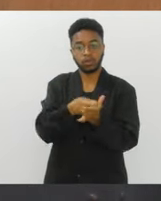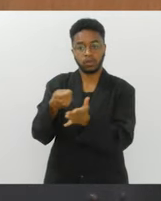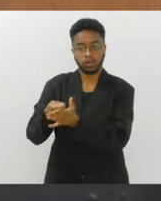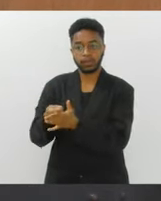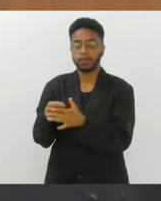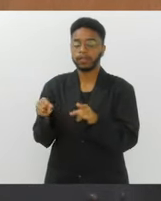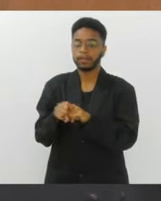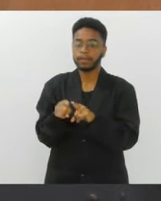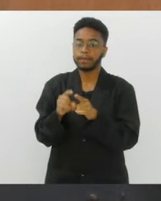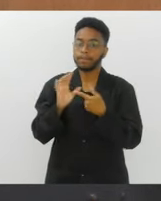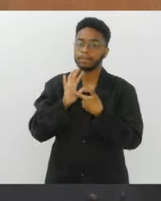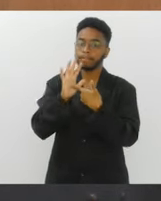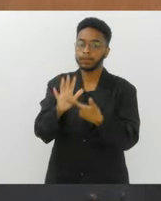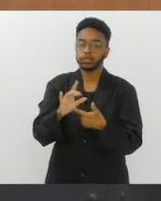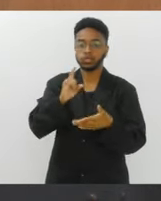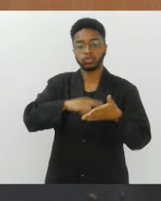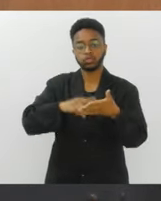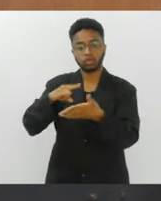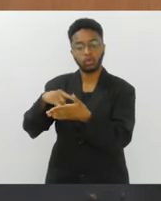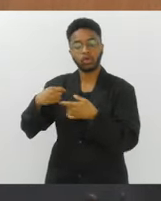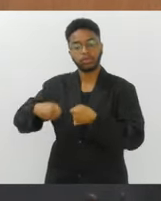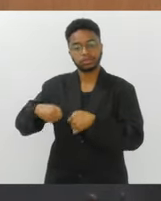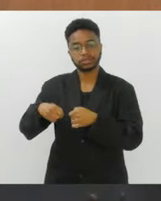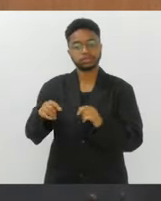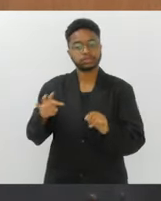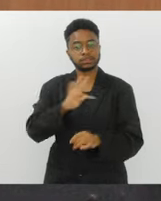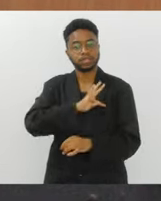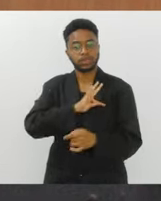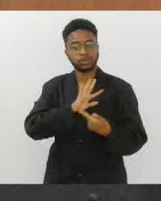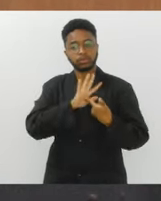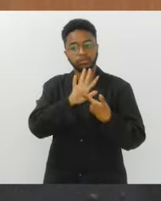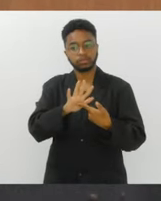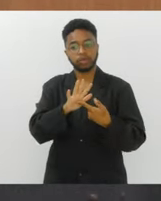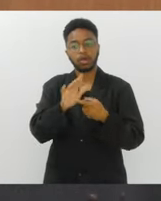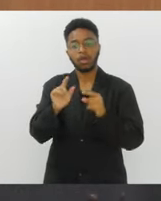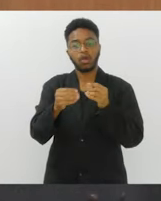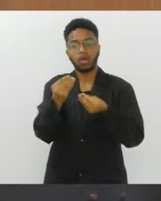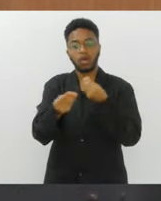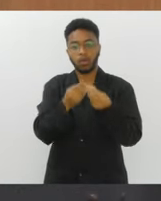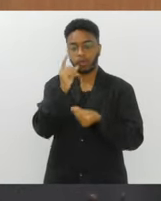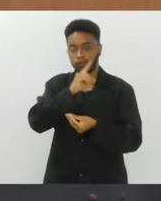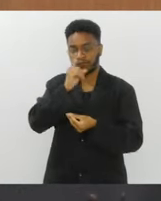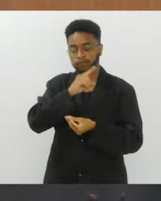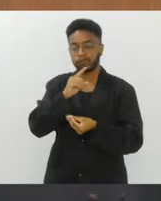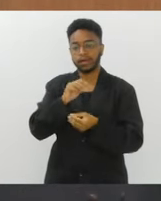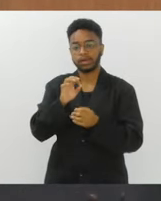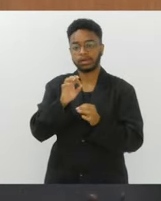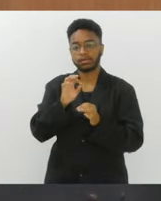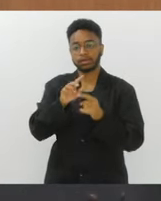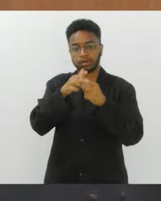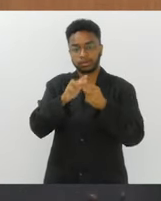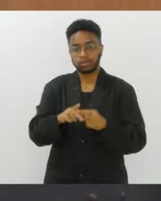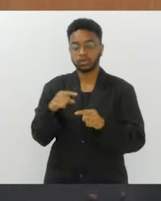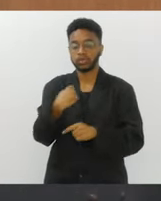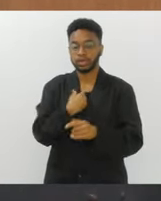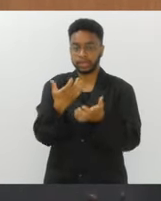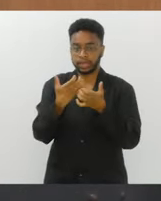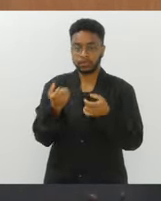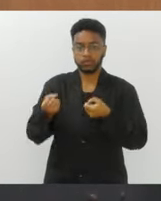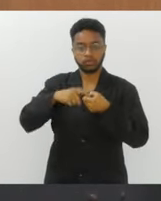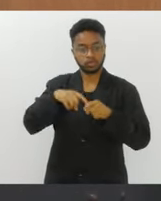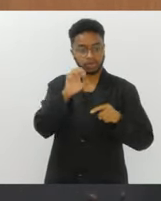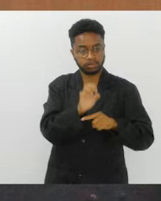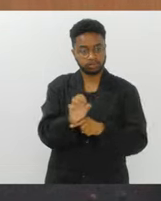sendo apresentado documentos técnicos que falam sobre a irregularidade desse reajuste. Então, a gente quer a reestatização, quer